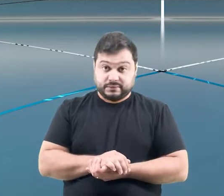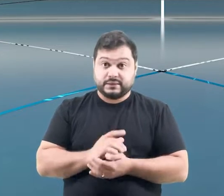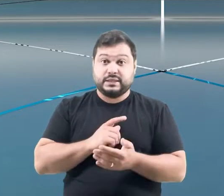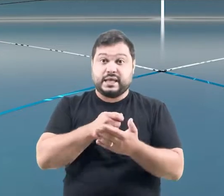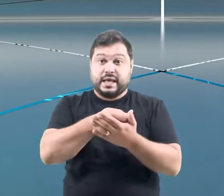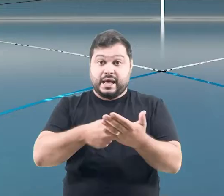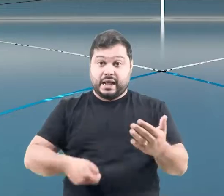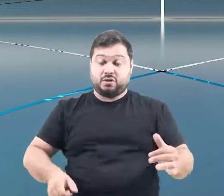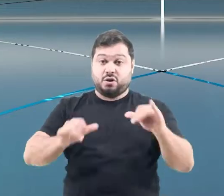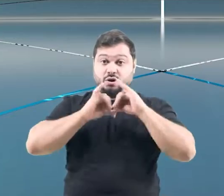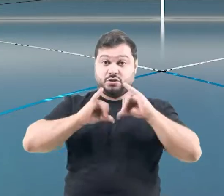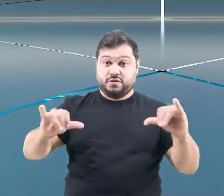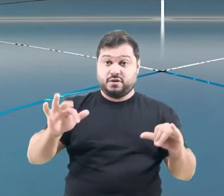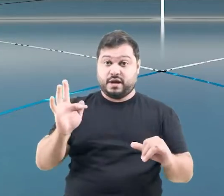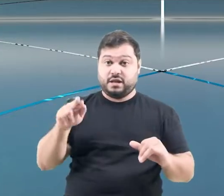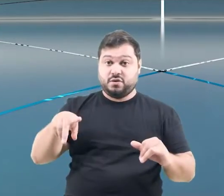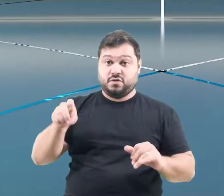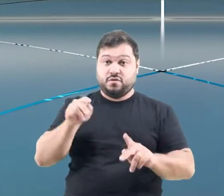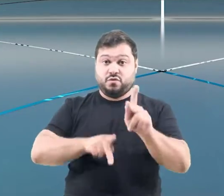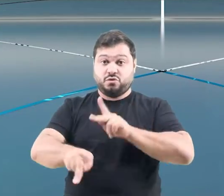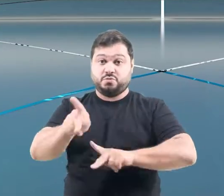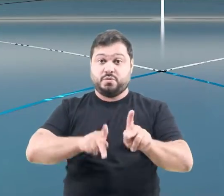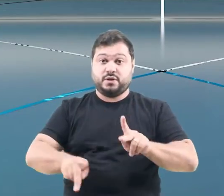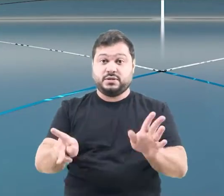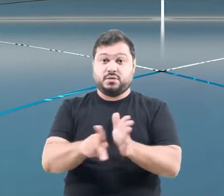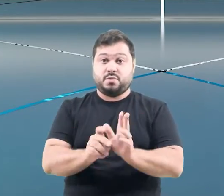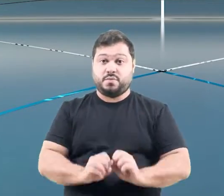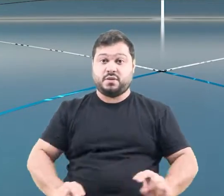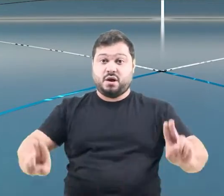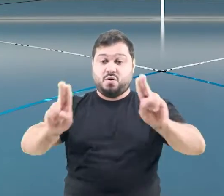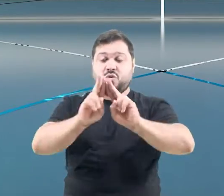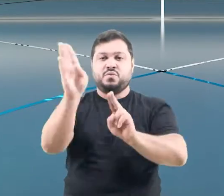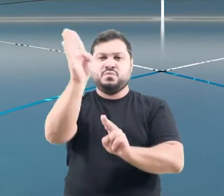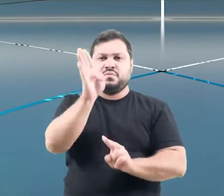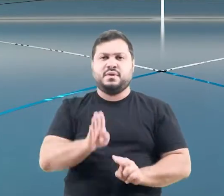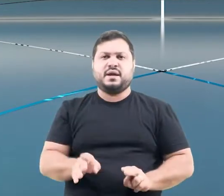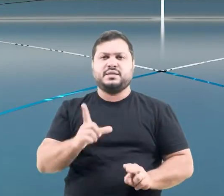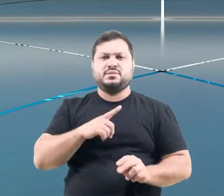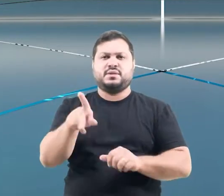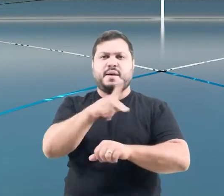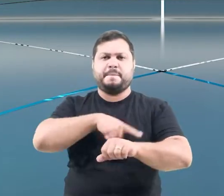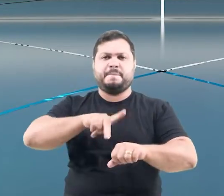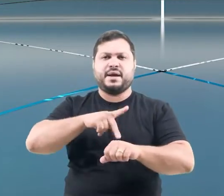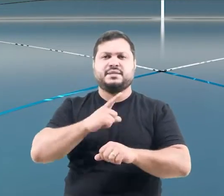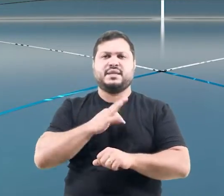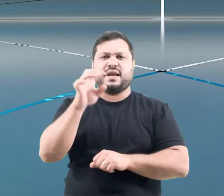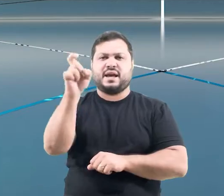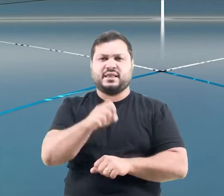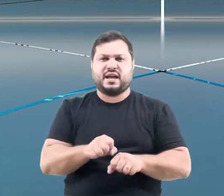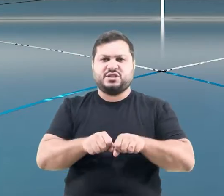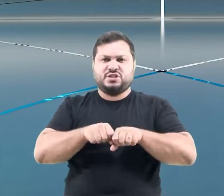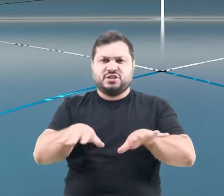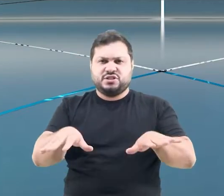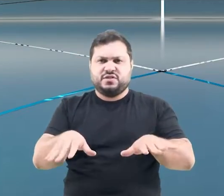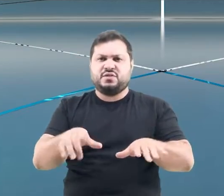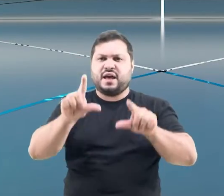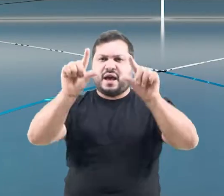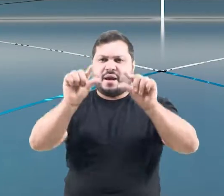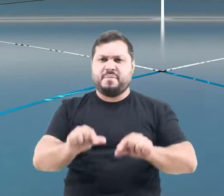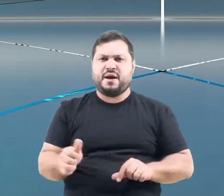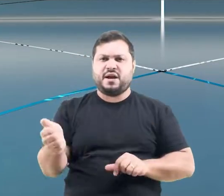Segundo o relatório divulgado pelo Fundo de População das Nações Unidas, o Brasil está entre os países com taxa de